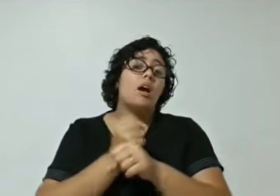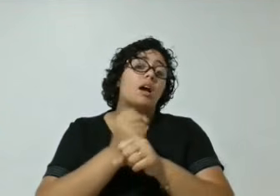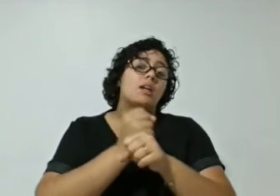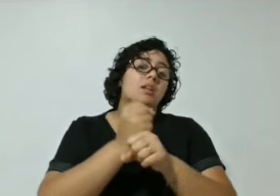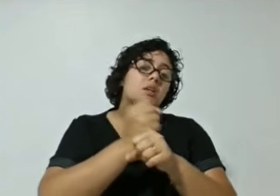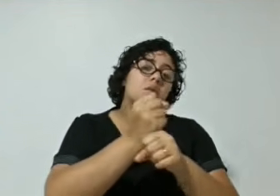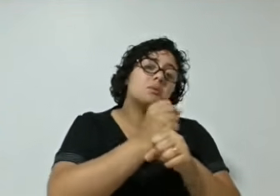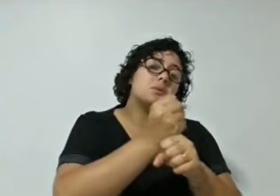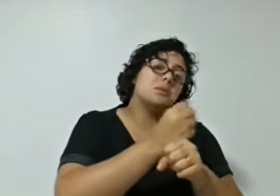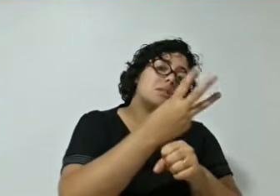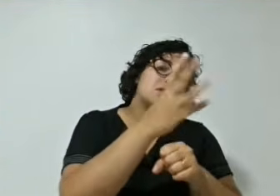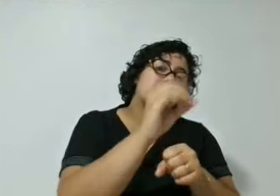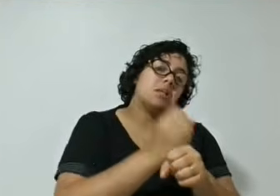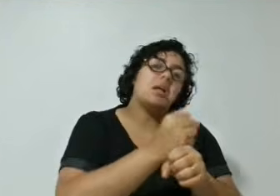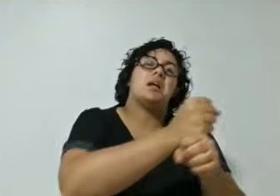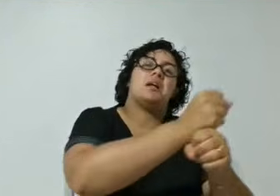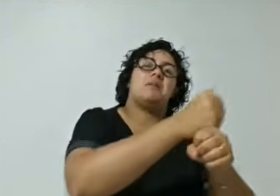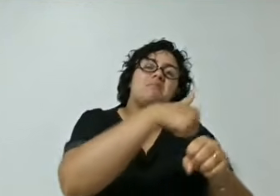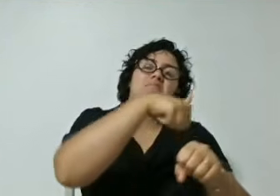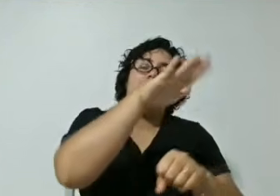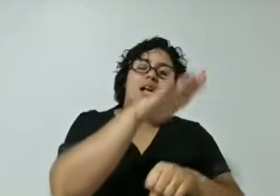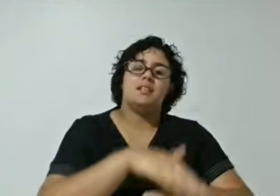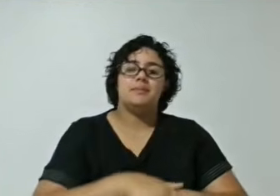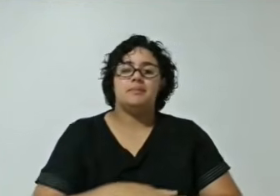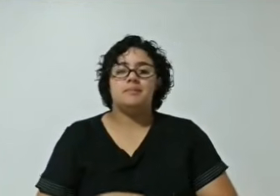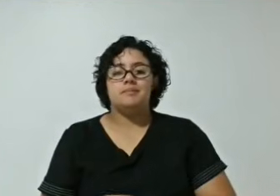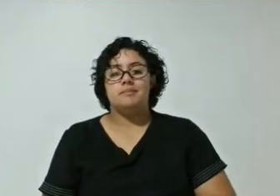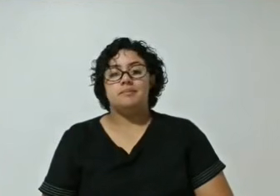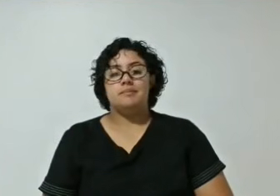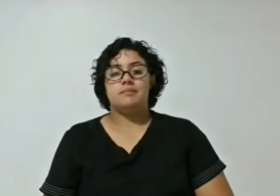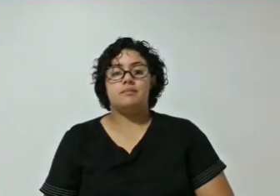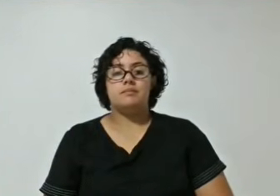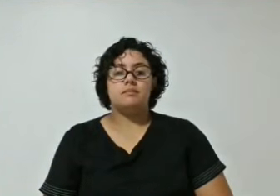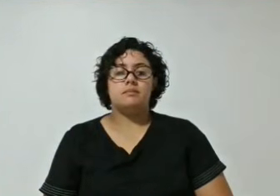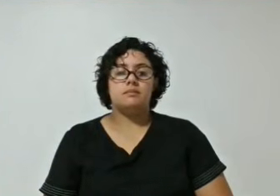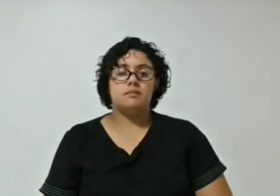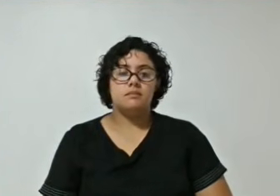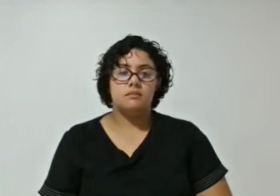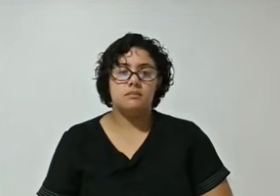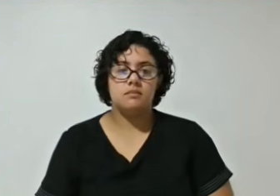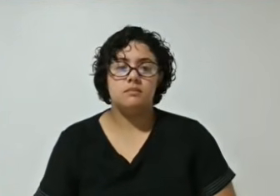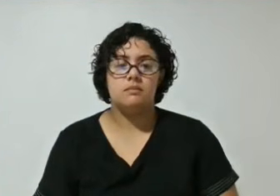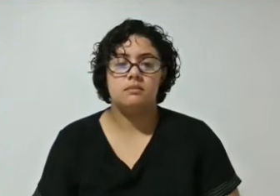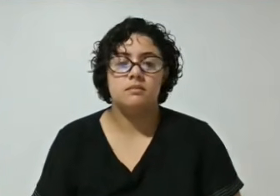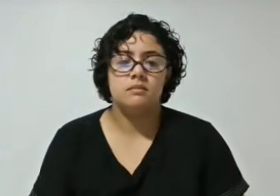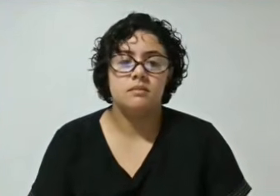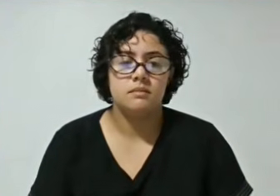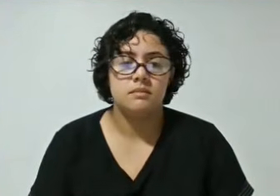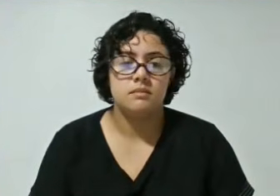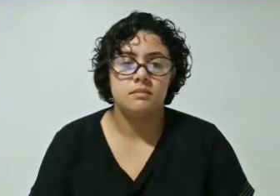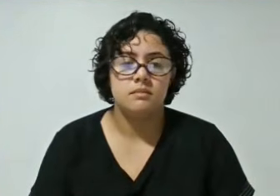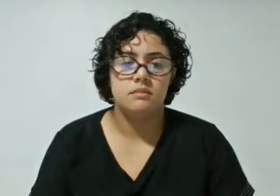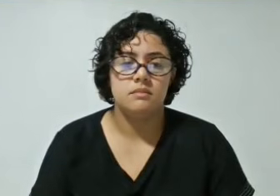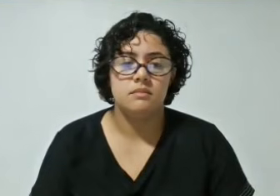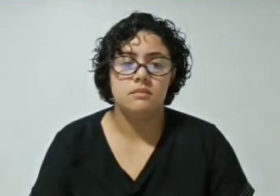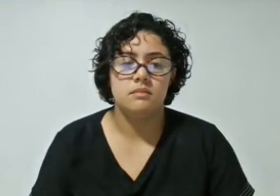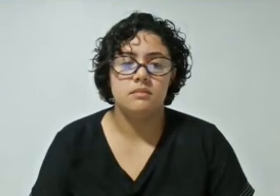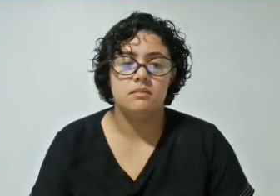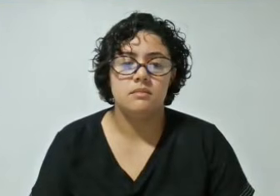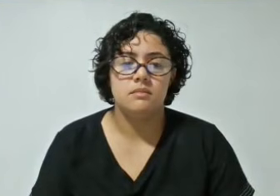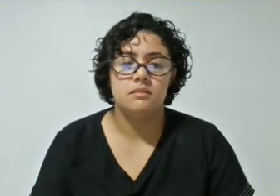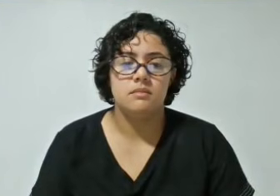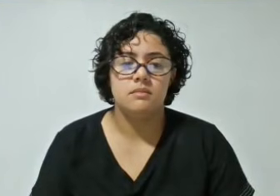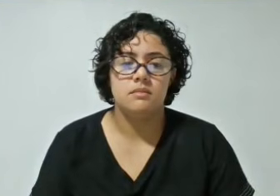ou mais do que 30 anos. É de origem de demanda popular, né? Então, assim, sim, a gente tem que entender